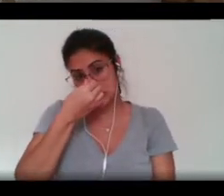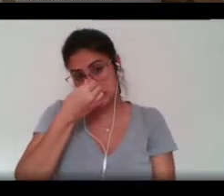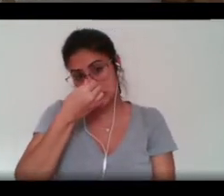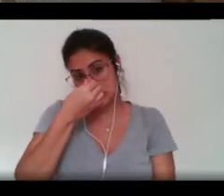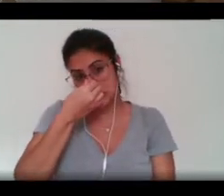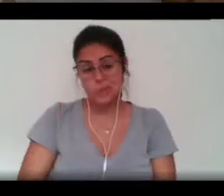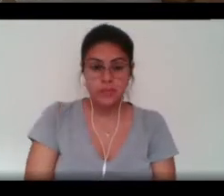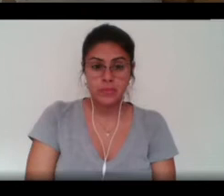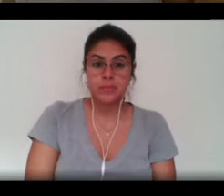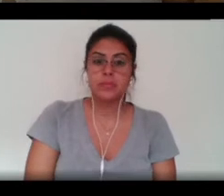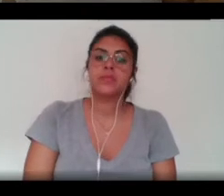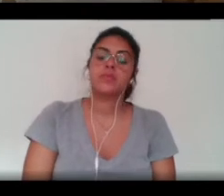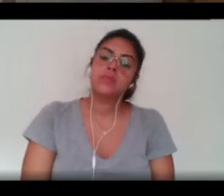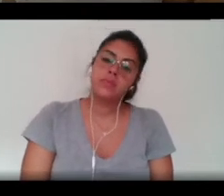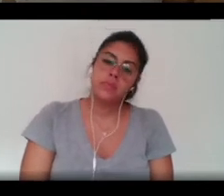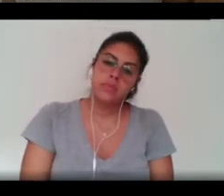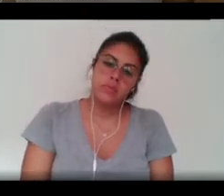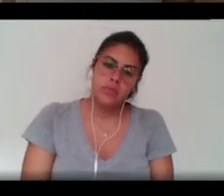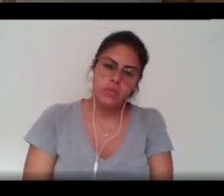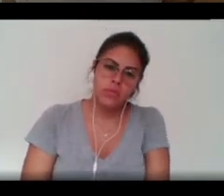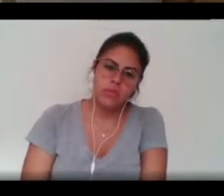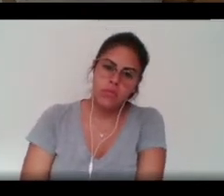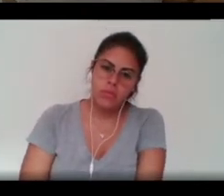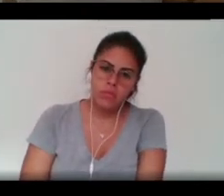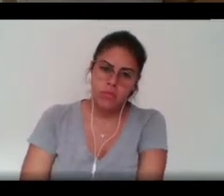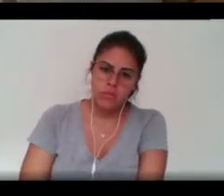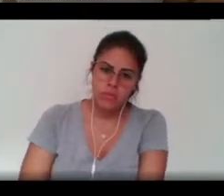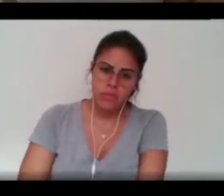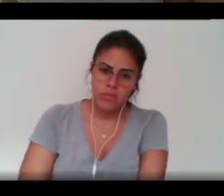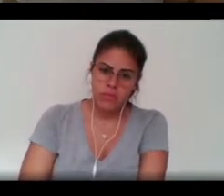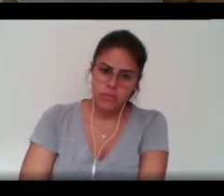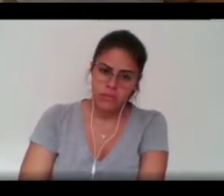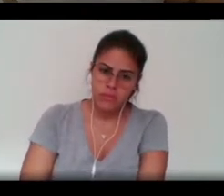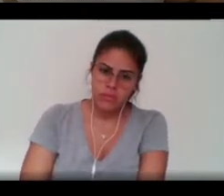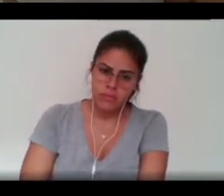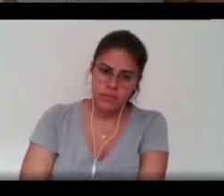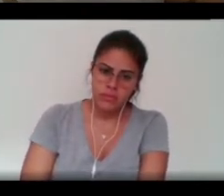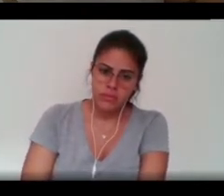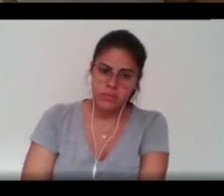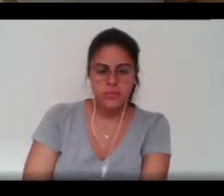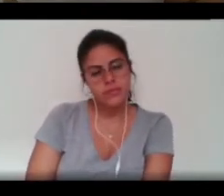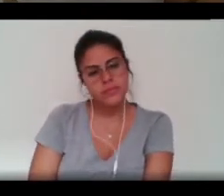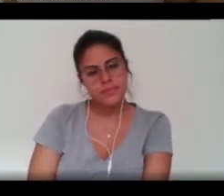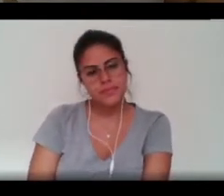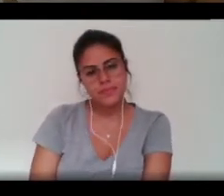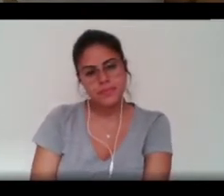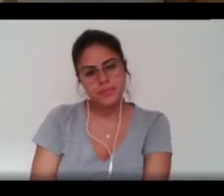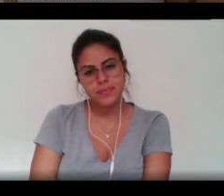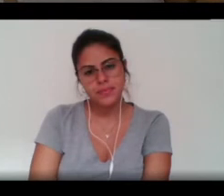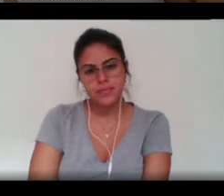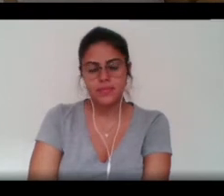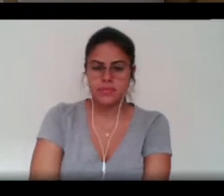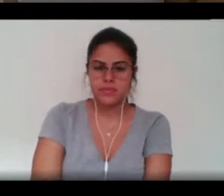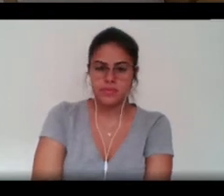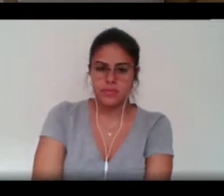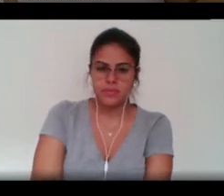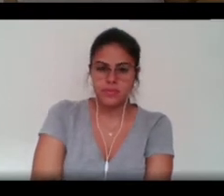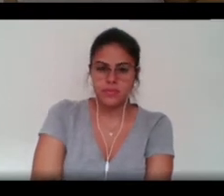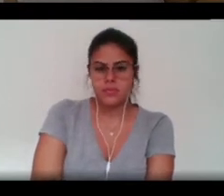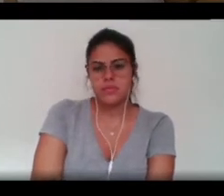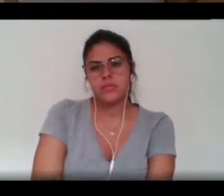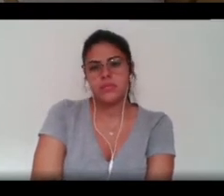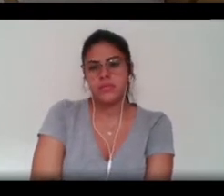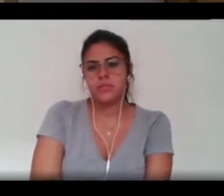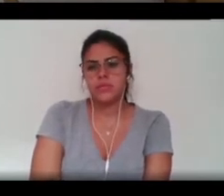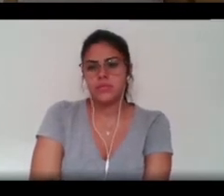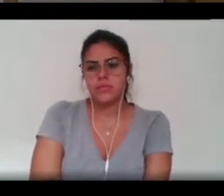4,9 metros por segundo menos V0 dividido por 9,8 metros por segundo